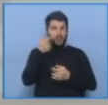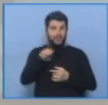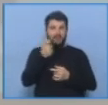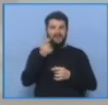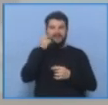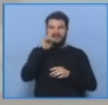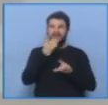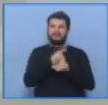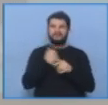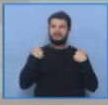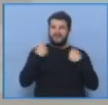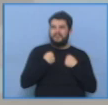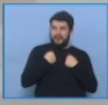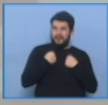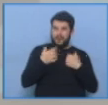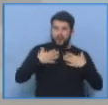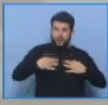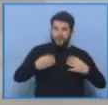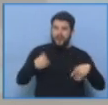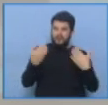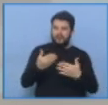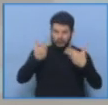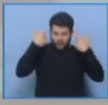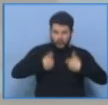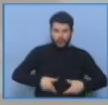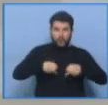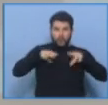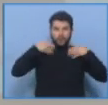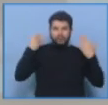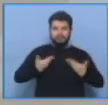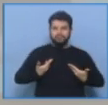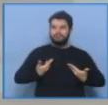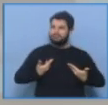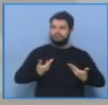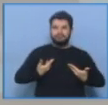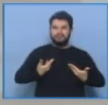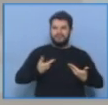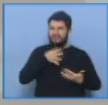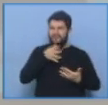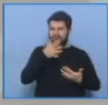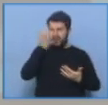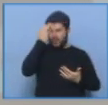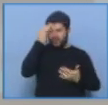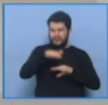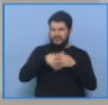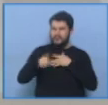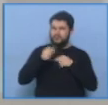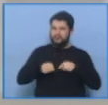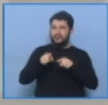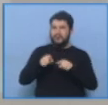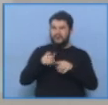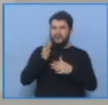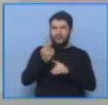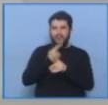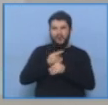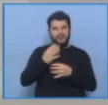quer tirar a capa, eu lhe dou também a túnica e fico despido, não é? O que estou a dizer-lhe, toma consciência daquilo que estás a fazer. Não é só uma